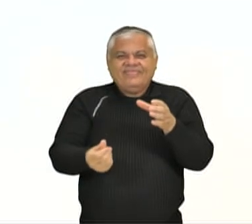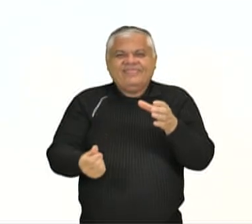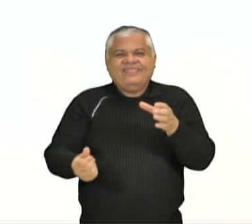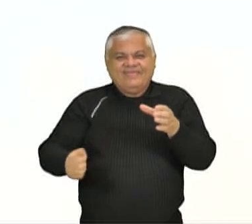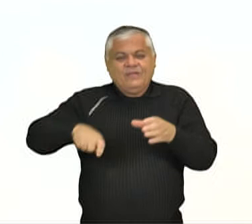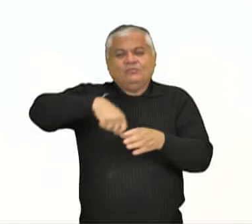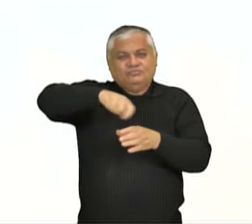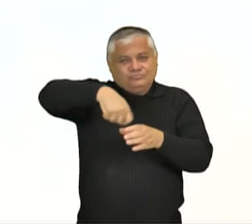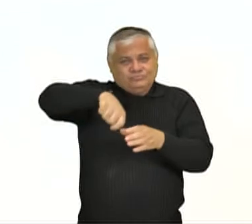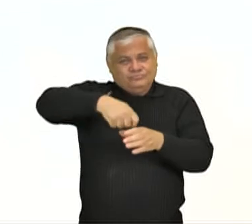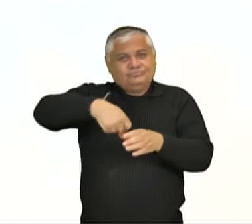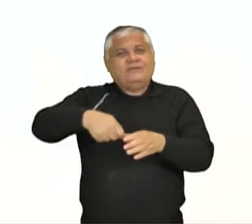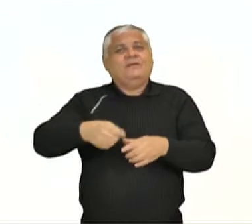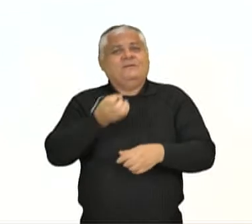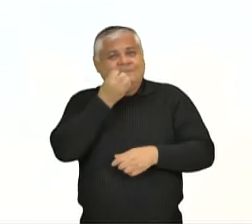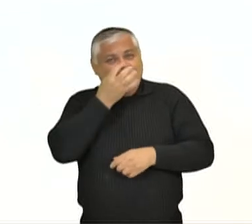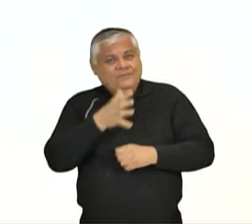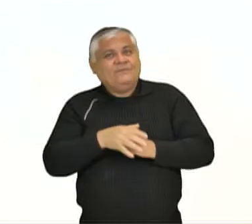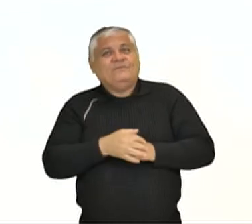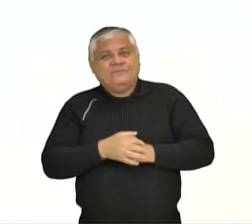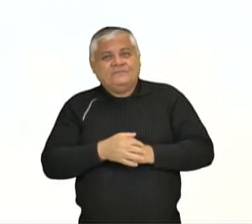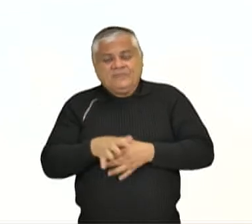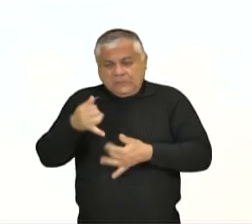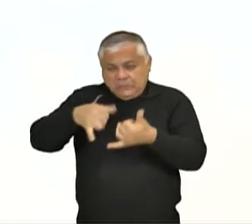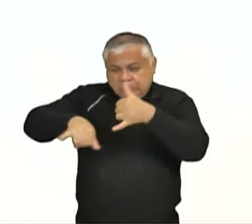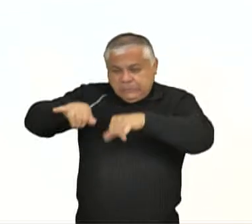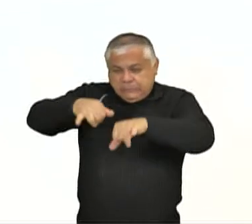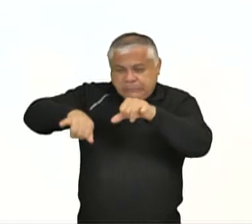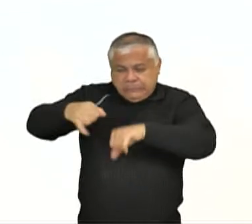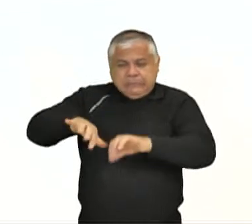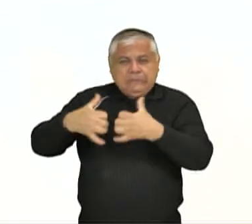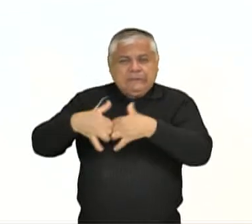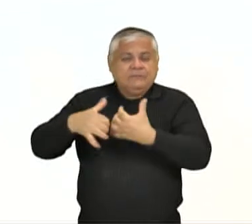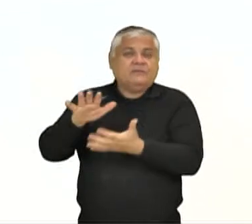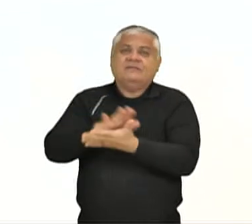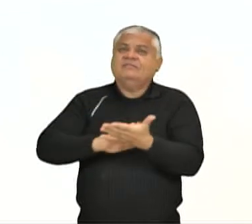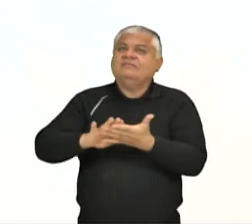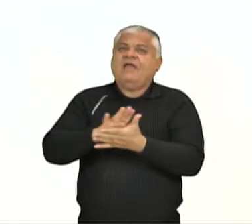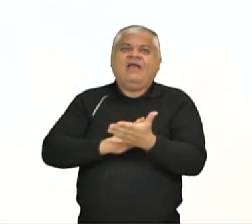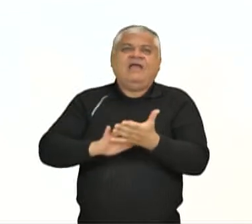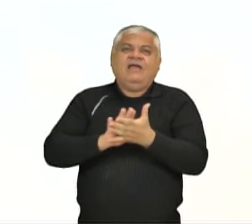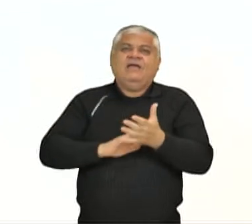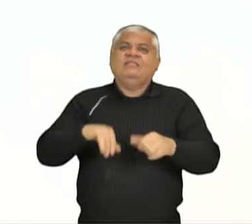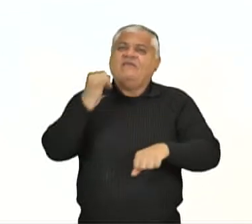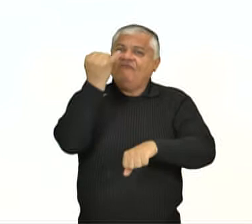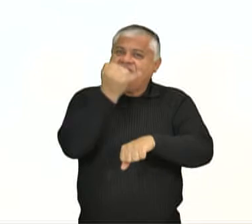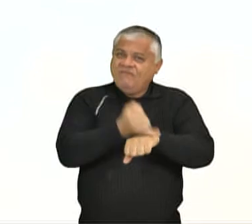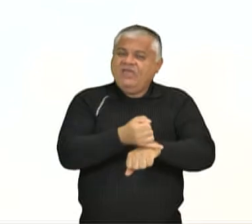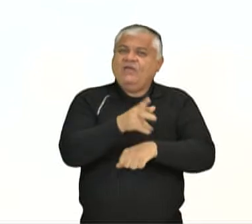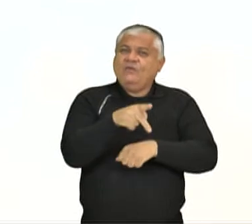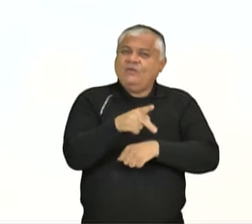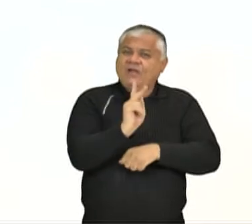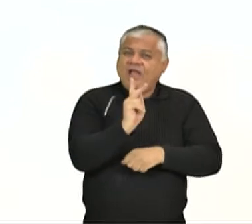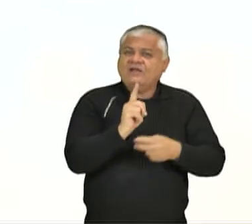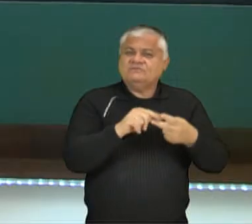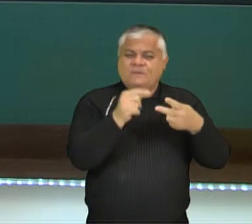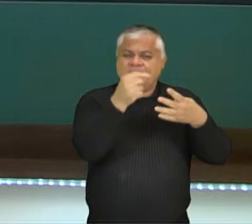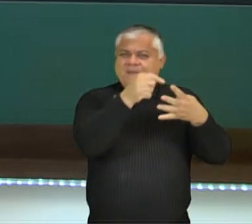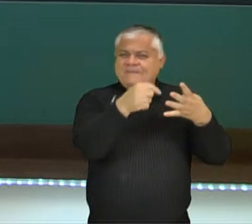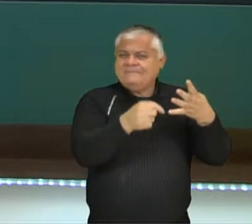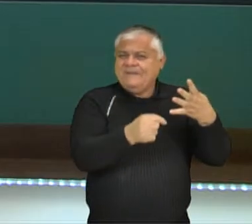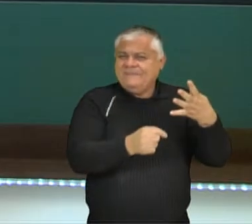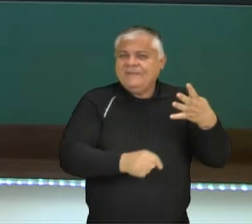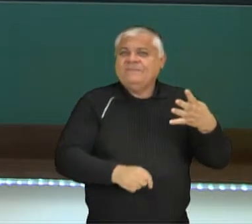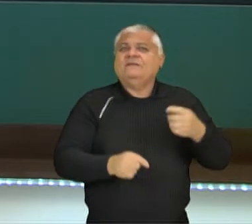adoça bastante. Não passa pelo refinamento e é rico em ferro, cálcio, selênio, manganês e